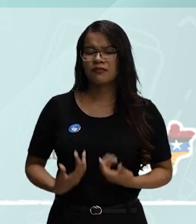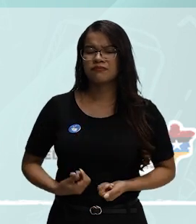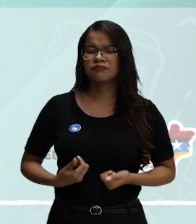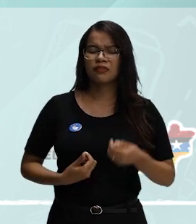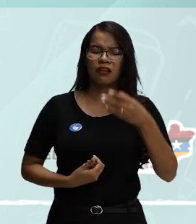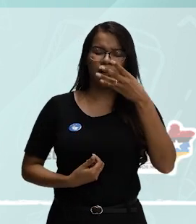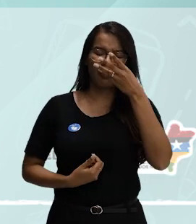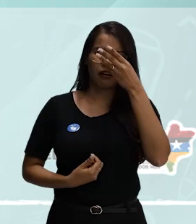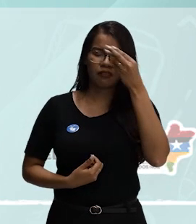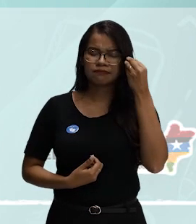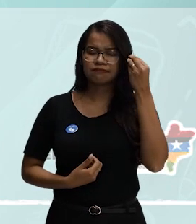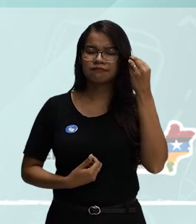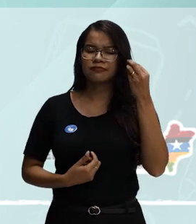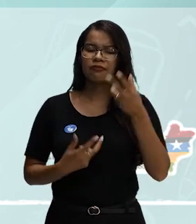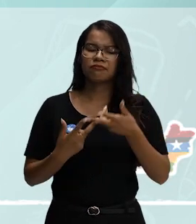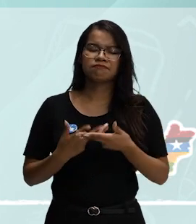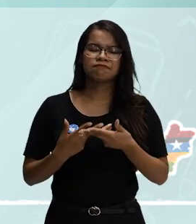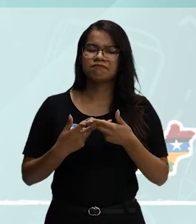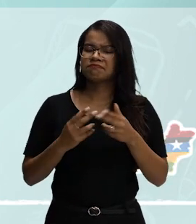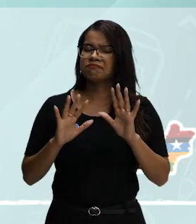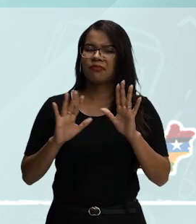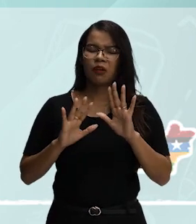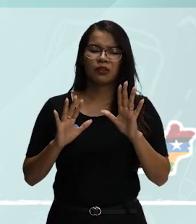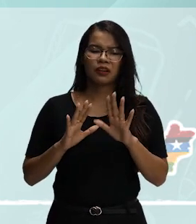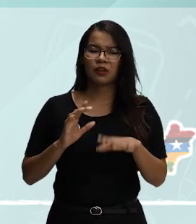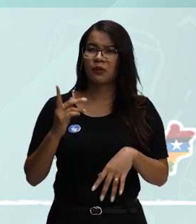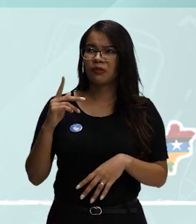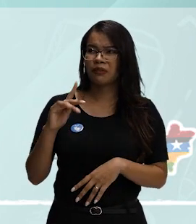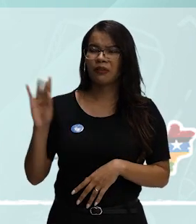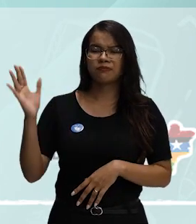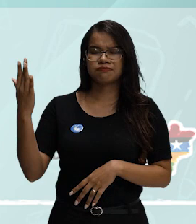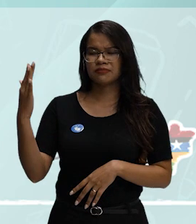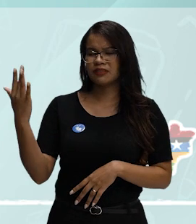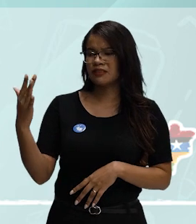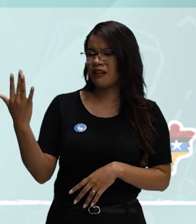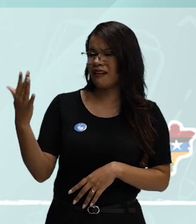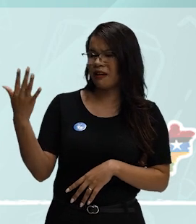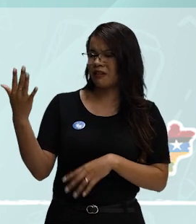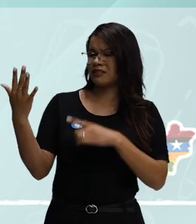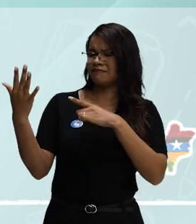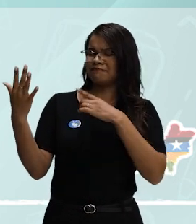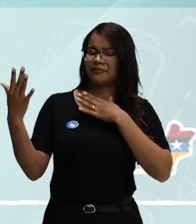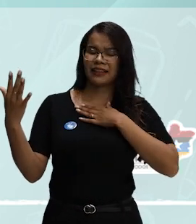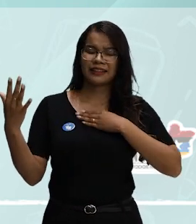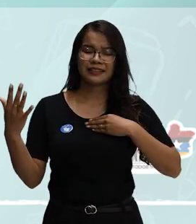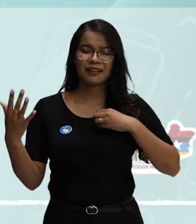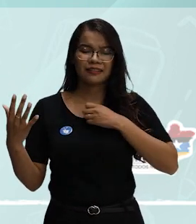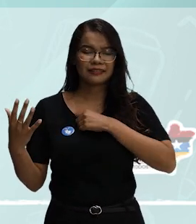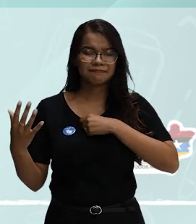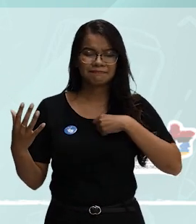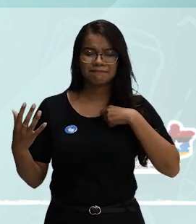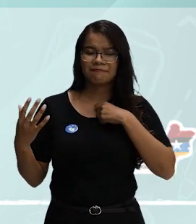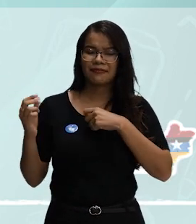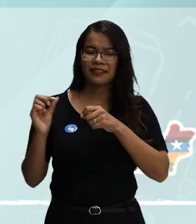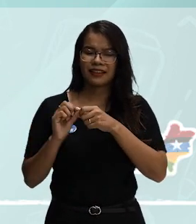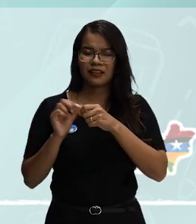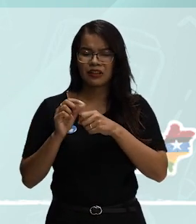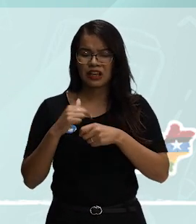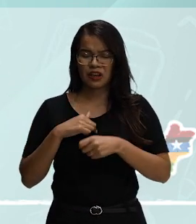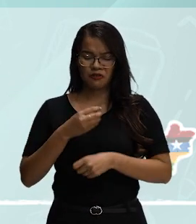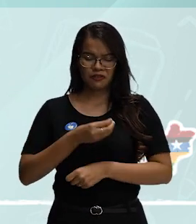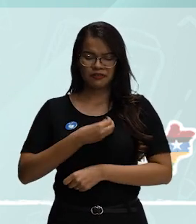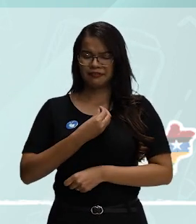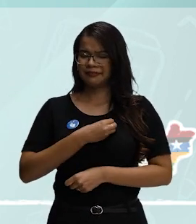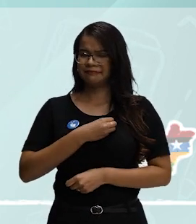tem posto. O adeus, o teu adeus, minha saudade, fazem que, insano do viver, me